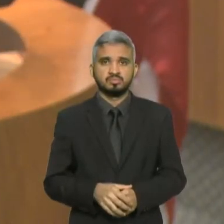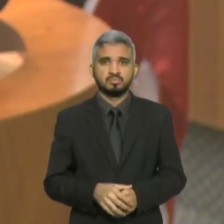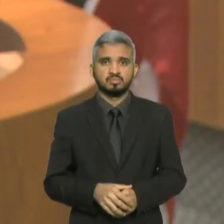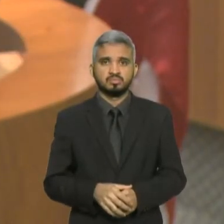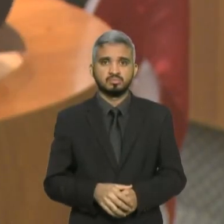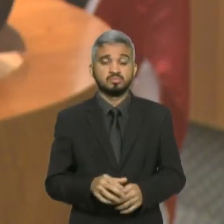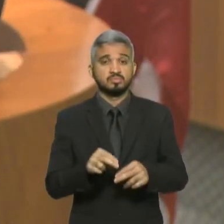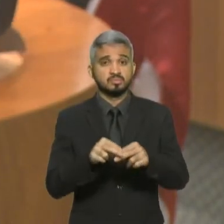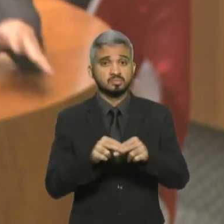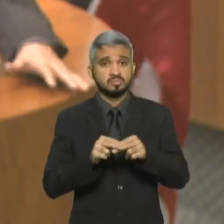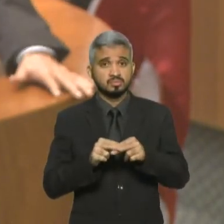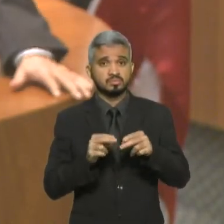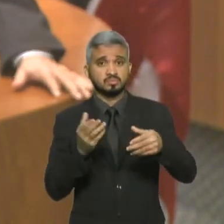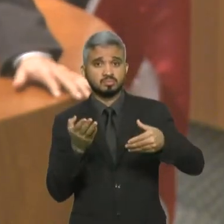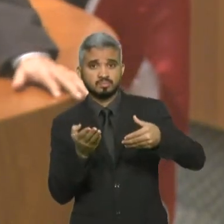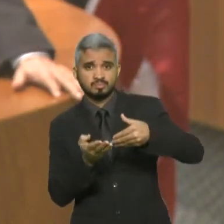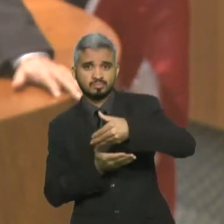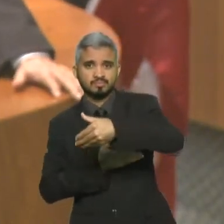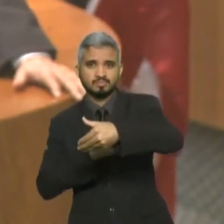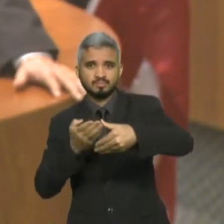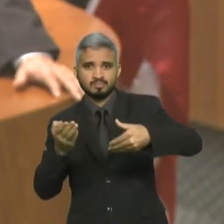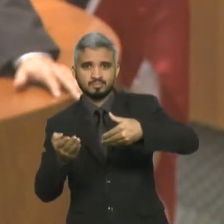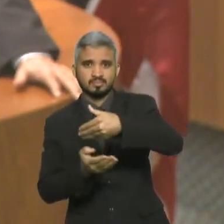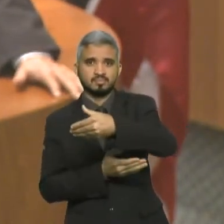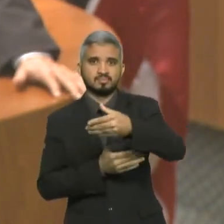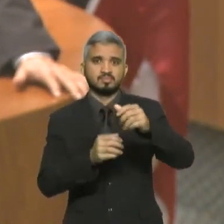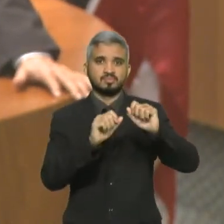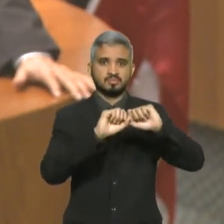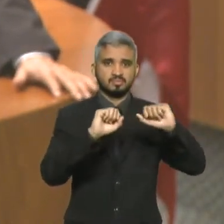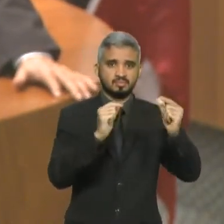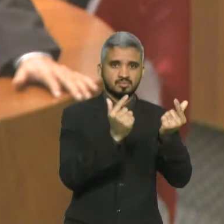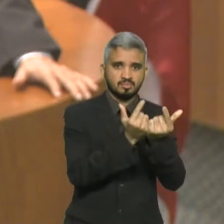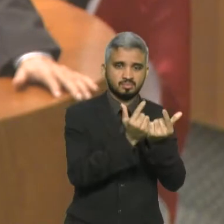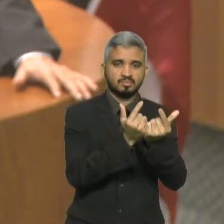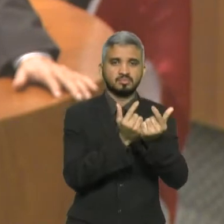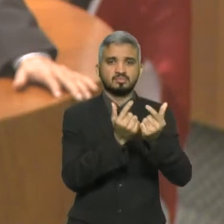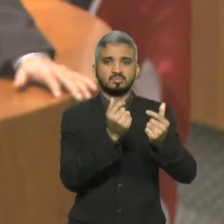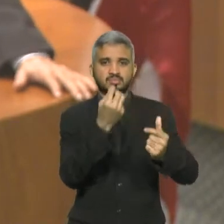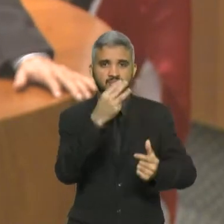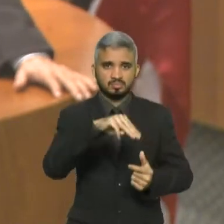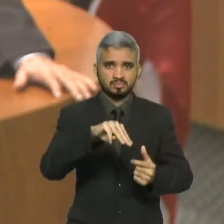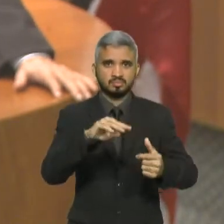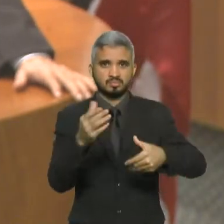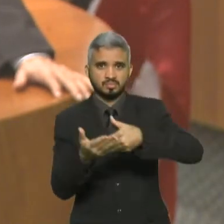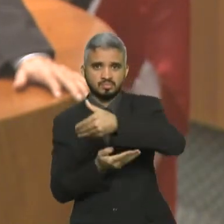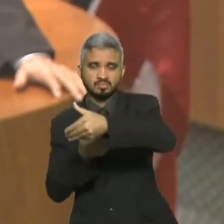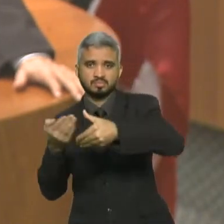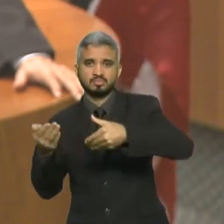No intercâmbio dessas relações do Parlamento Amazônico, do qual o Maranhão faz parte,